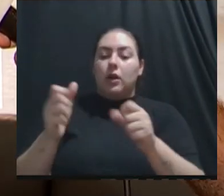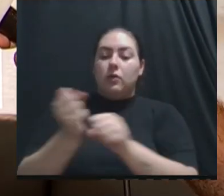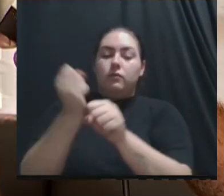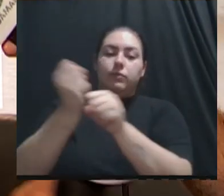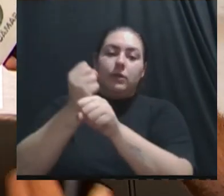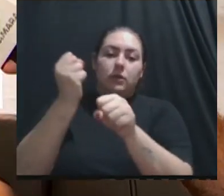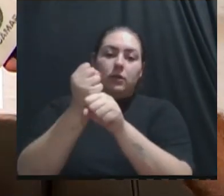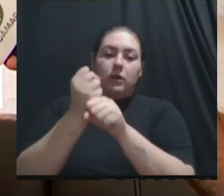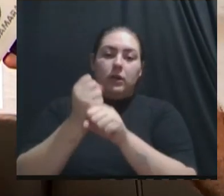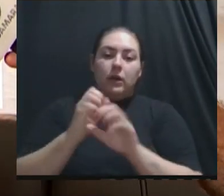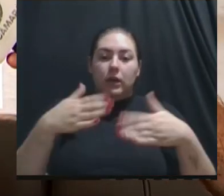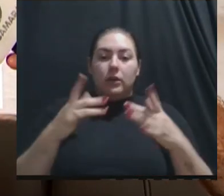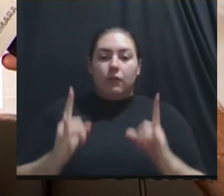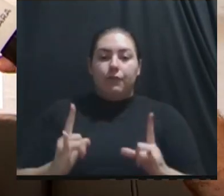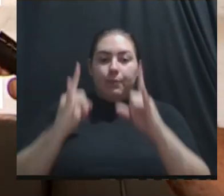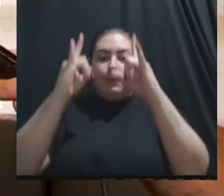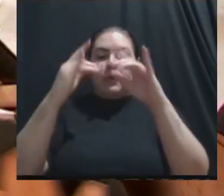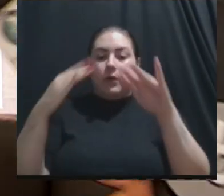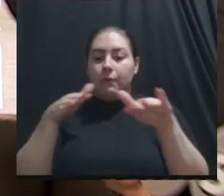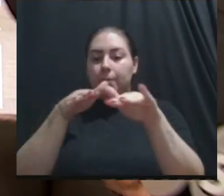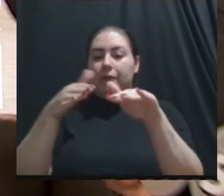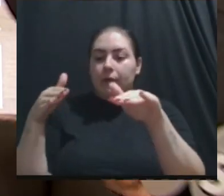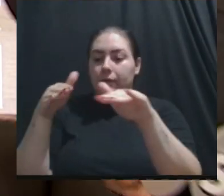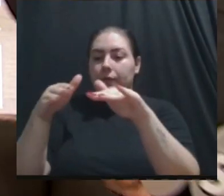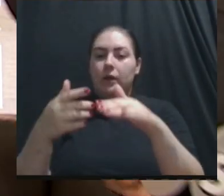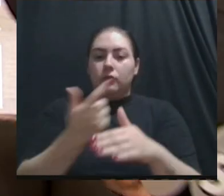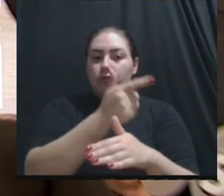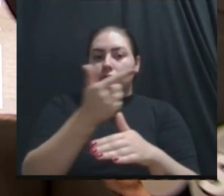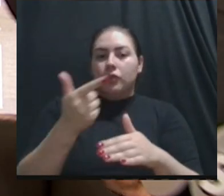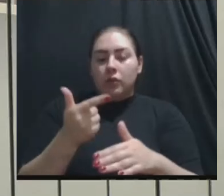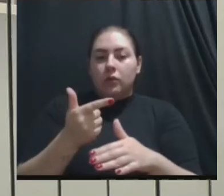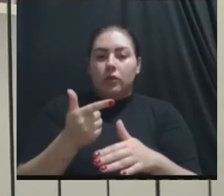região central, para justamente não ter esse impacto.